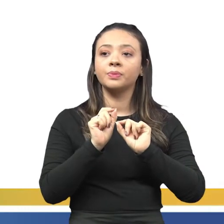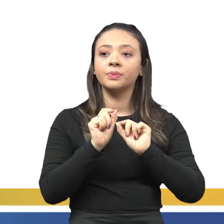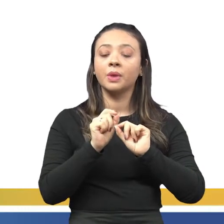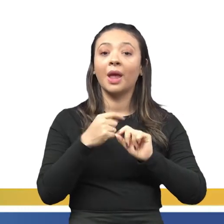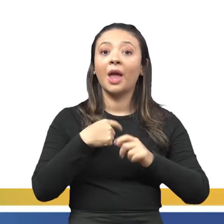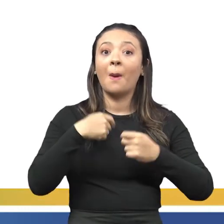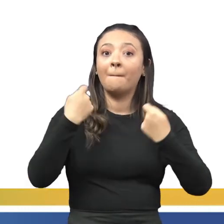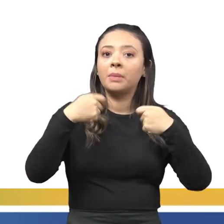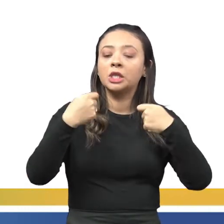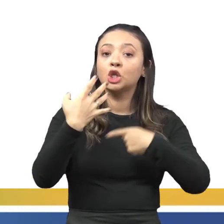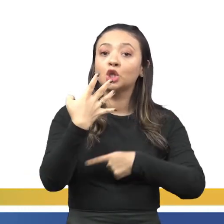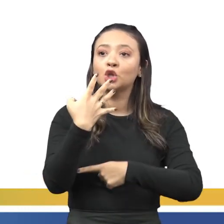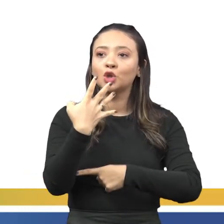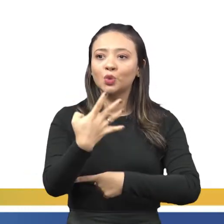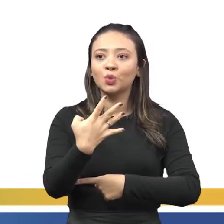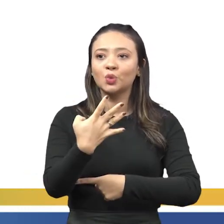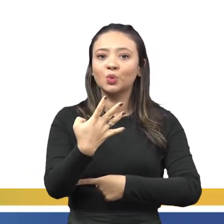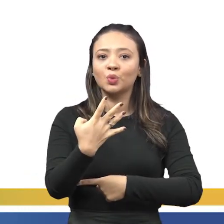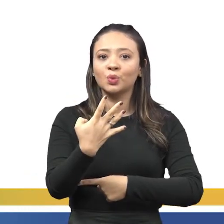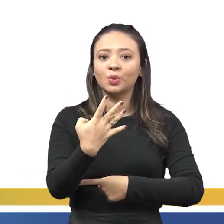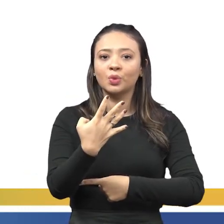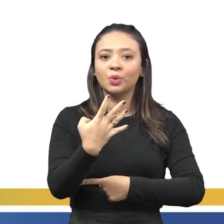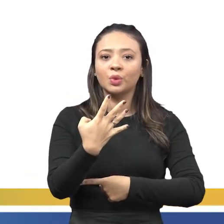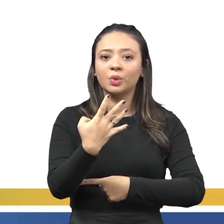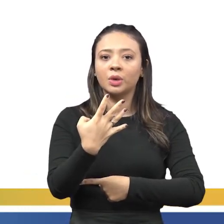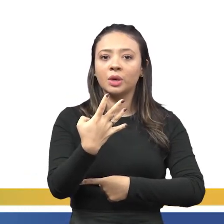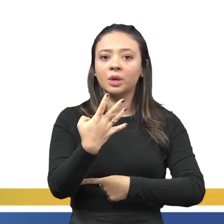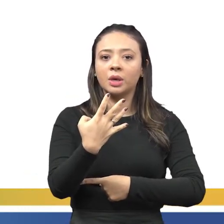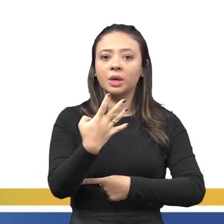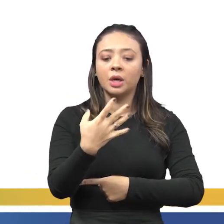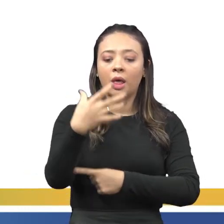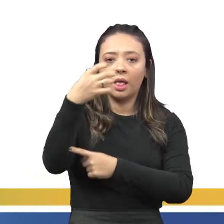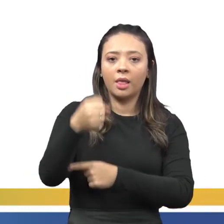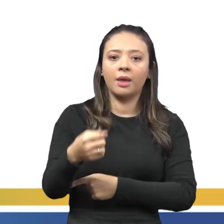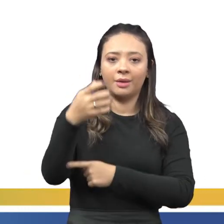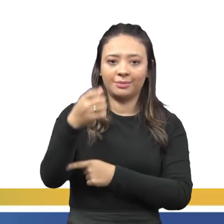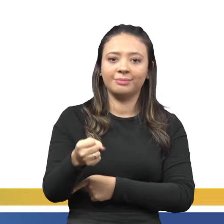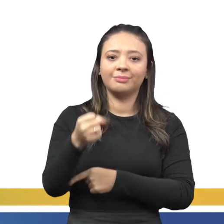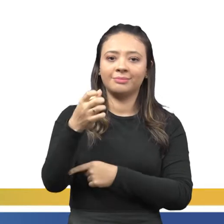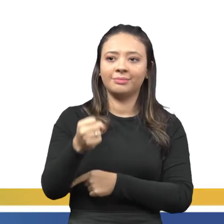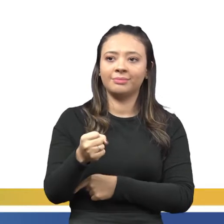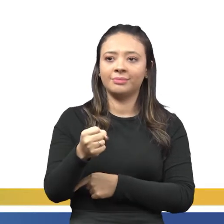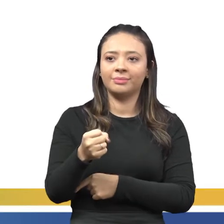need 4 cartons of milk. Eu preciso de 4